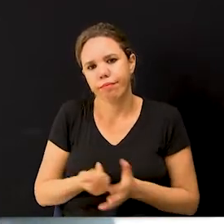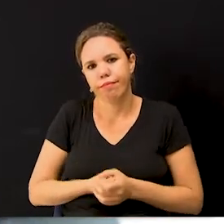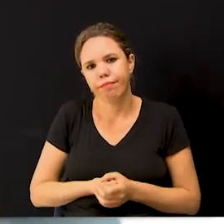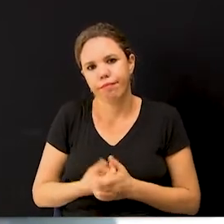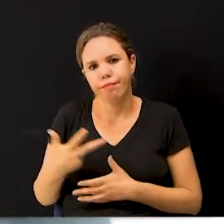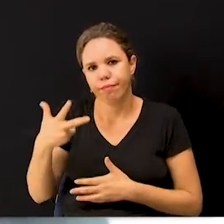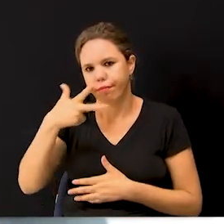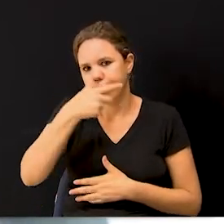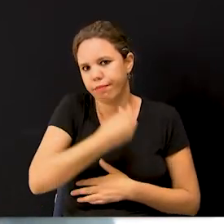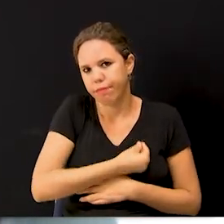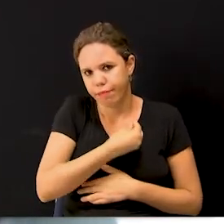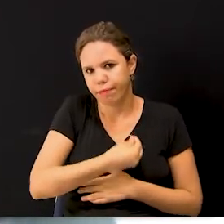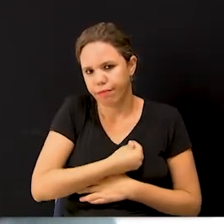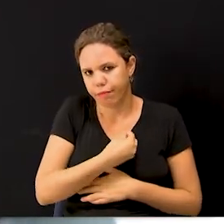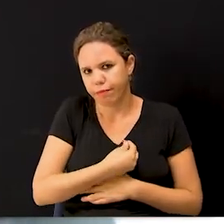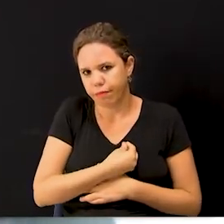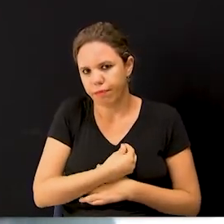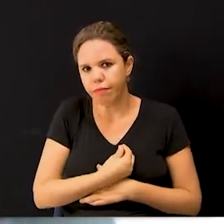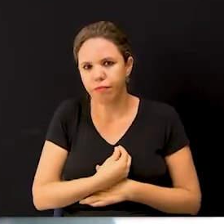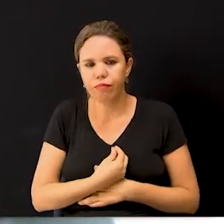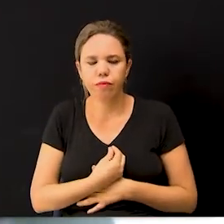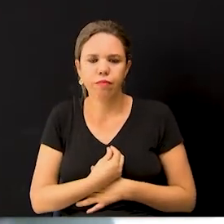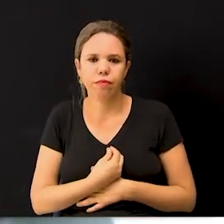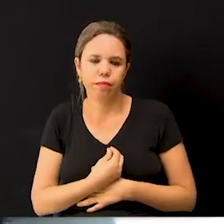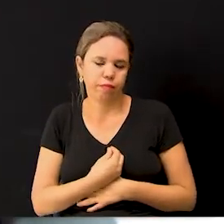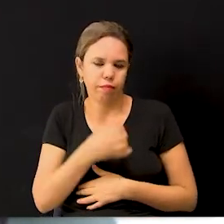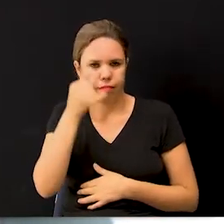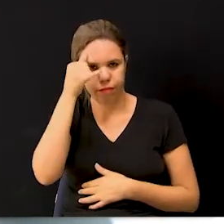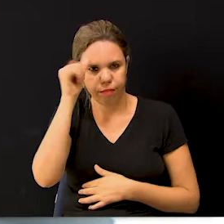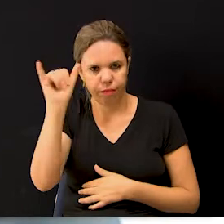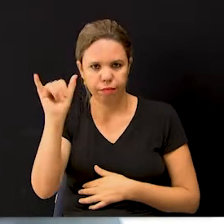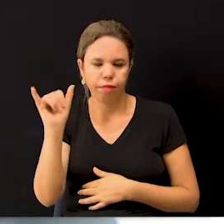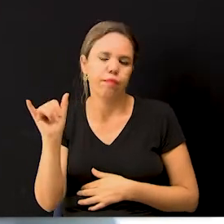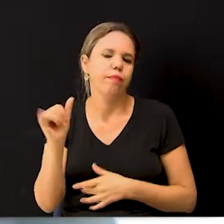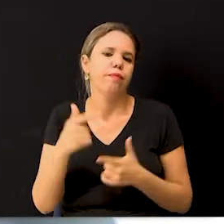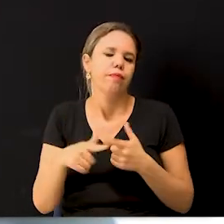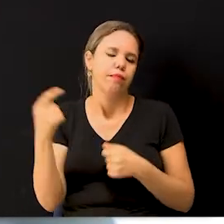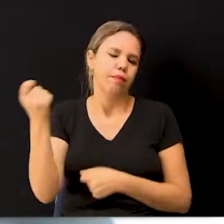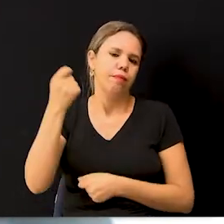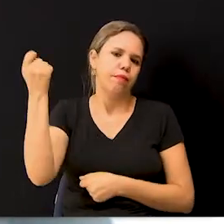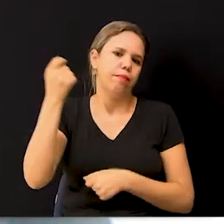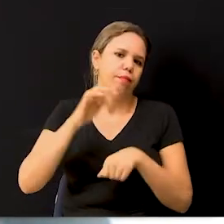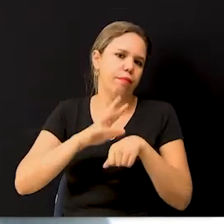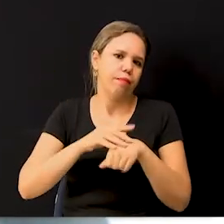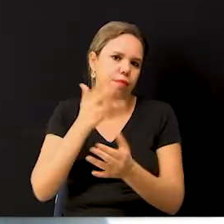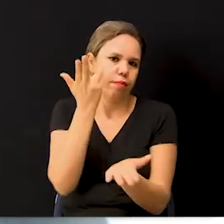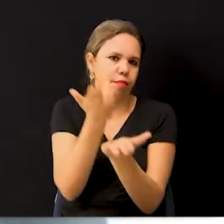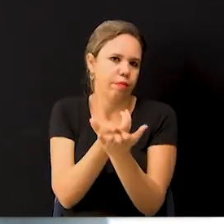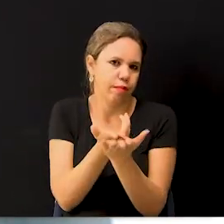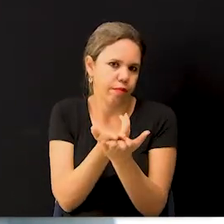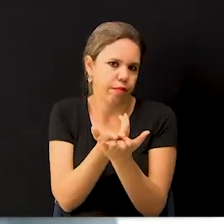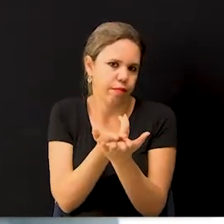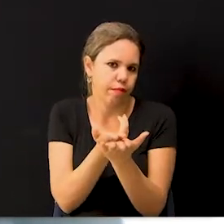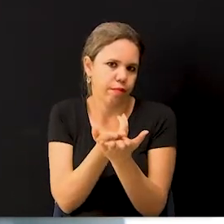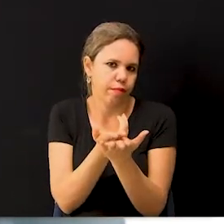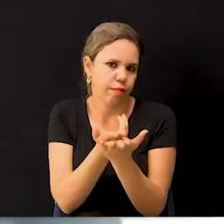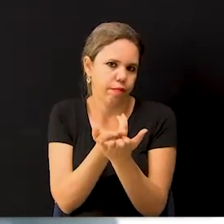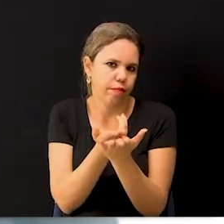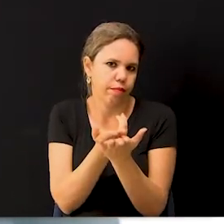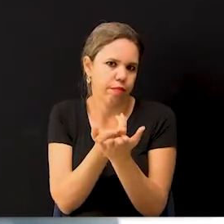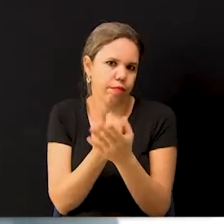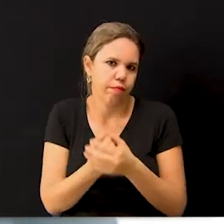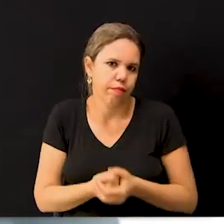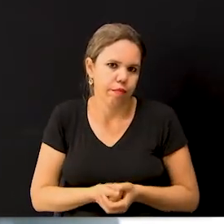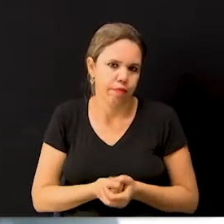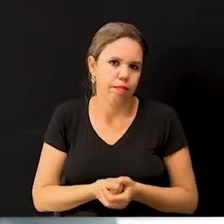ela salva vidas, ela evita casos graves, internações, e